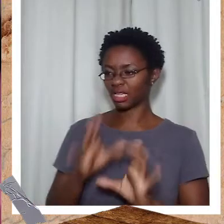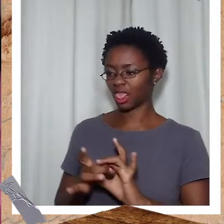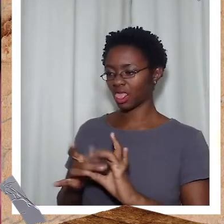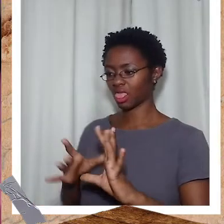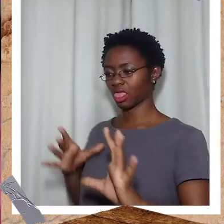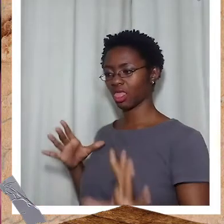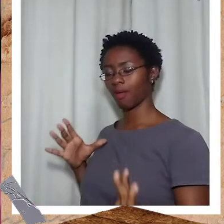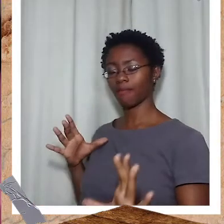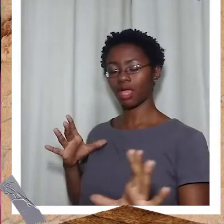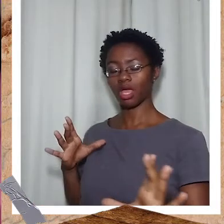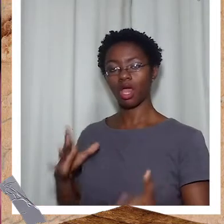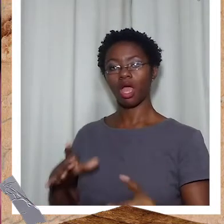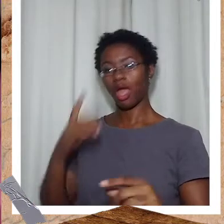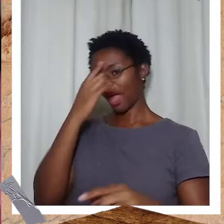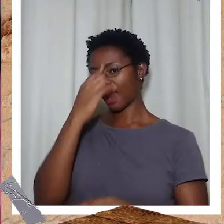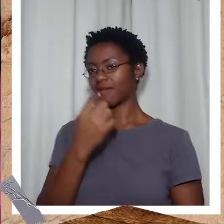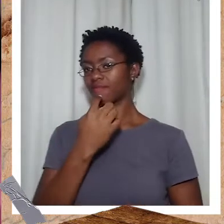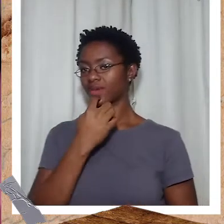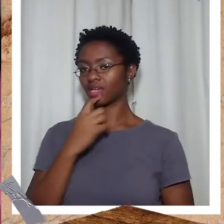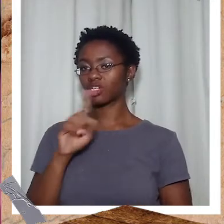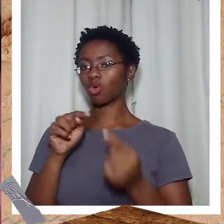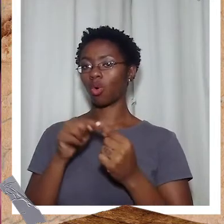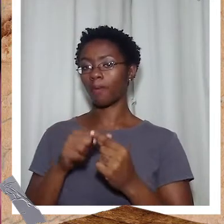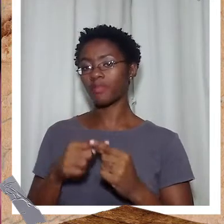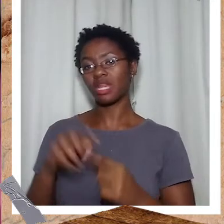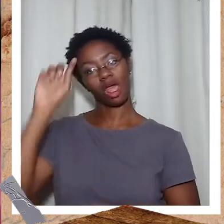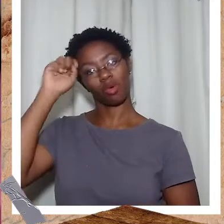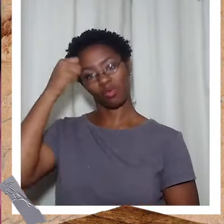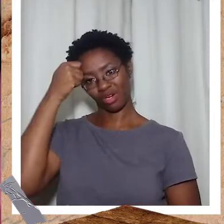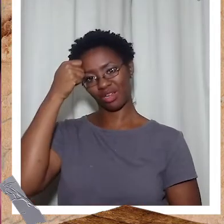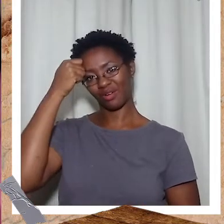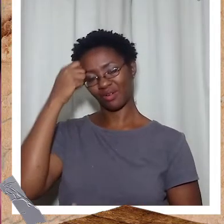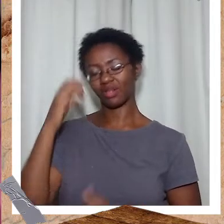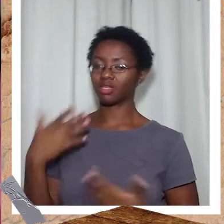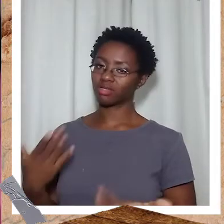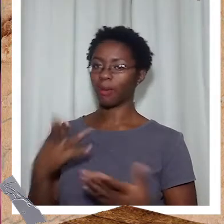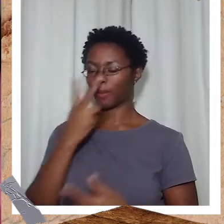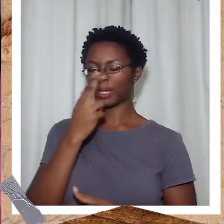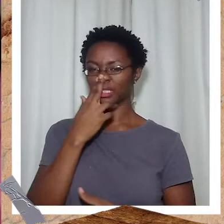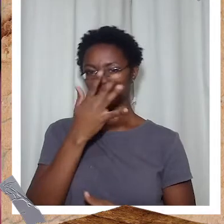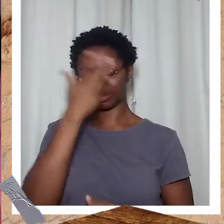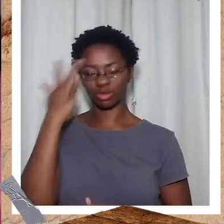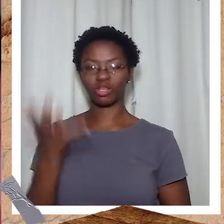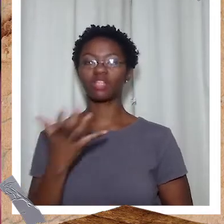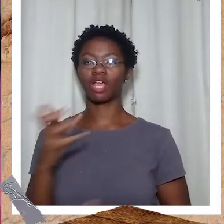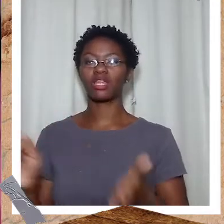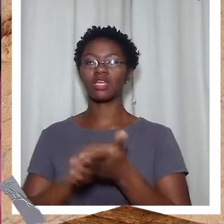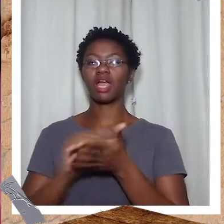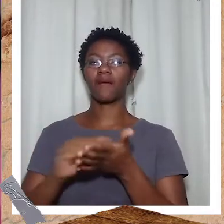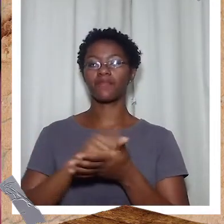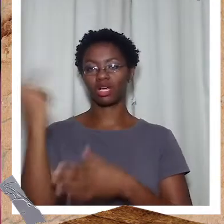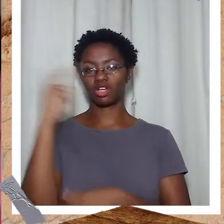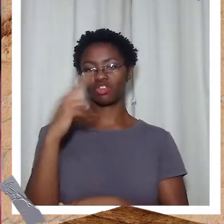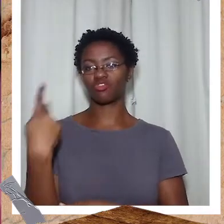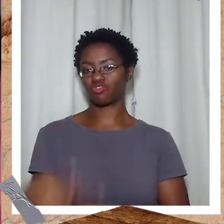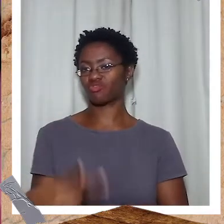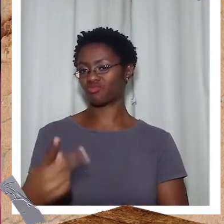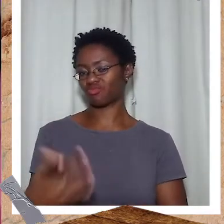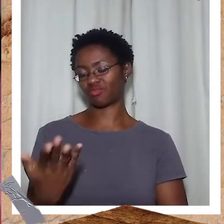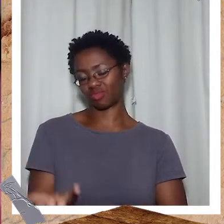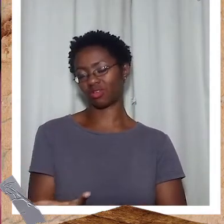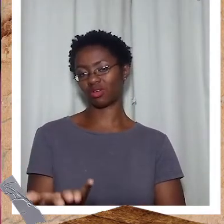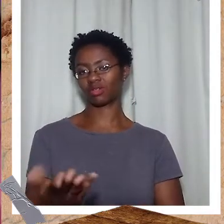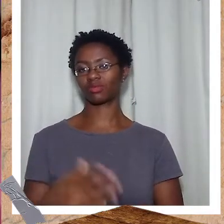de pessoas negras. Então, ainda é mais necessário apagar essas histórias, e a política de esquecimento